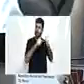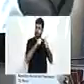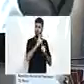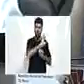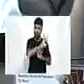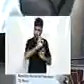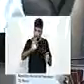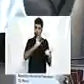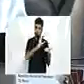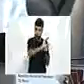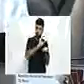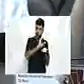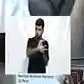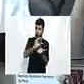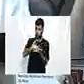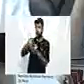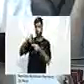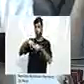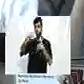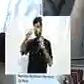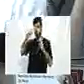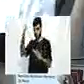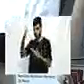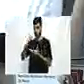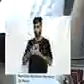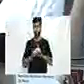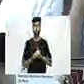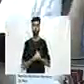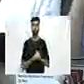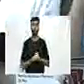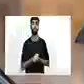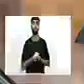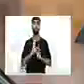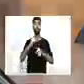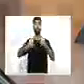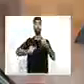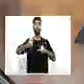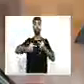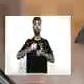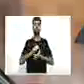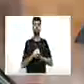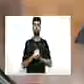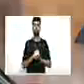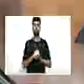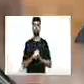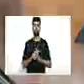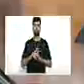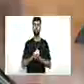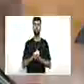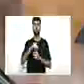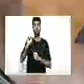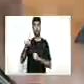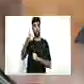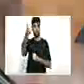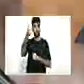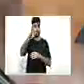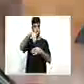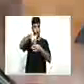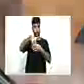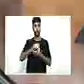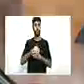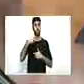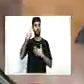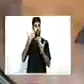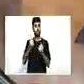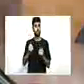magnífico E é só isso obrigada projeto em discussão projeto em primeira votação